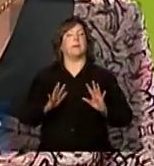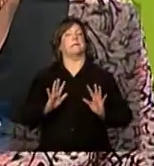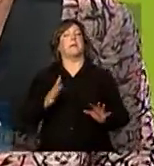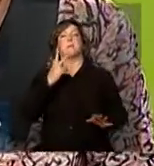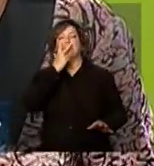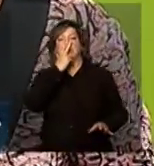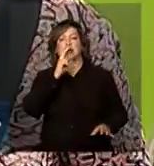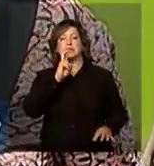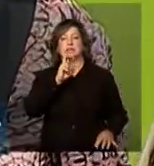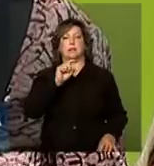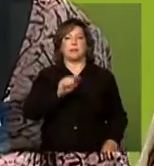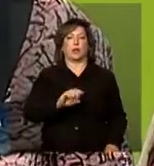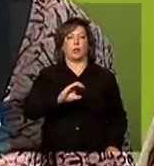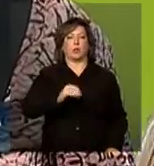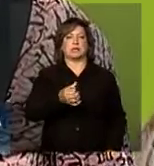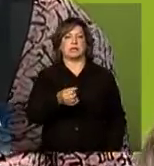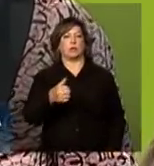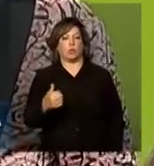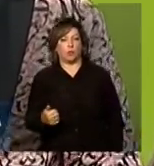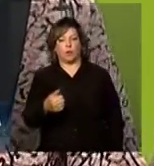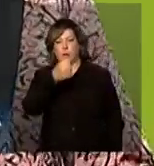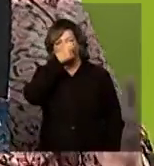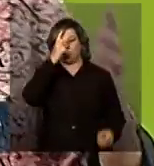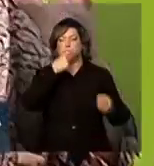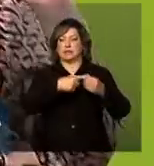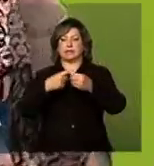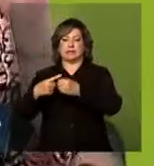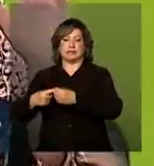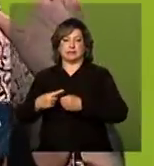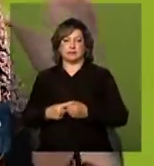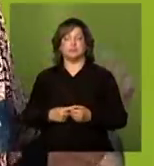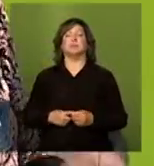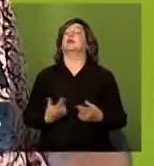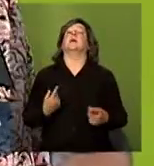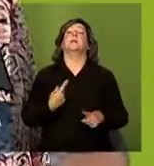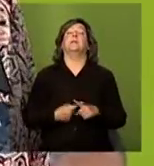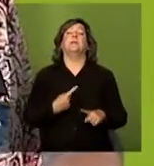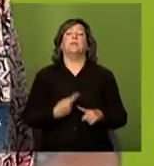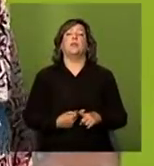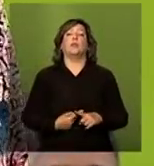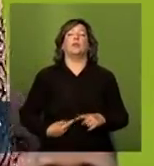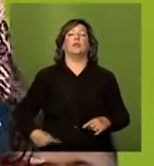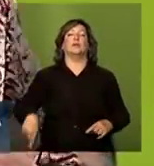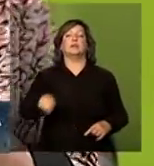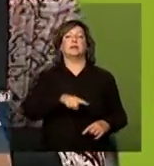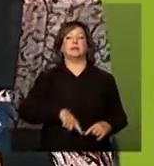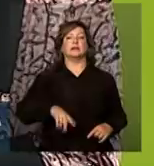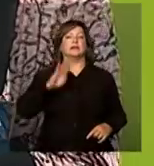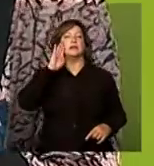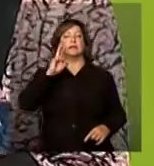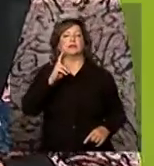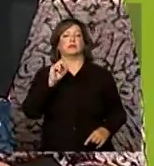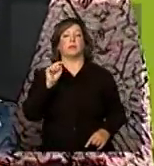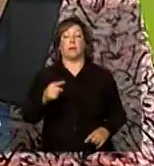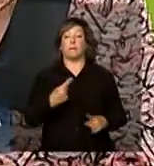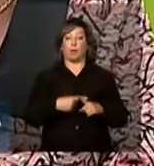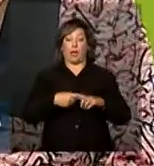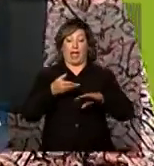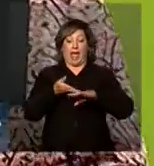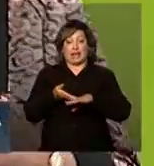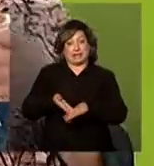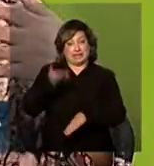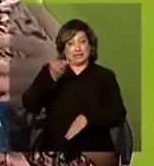são 561 E por que pros de 50.000 porque os acima de